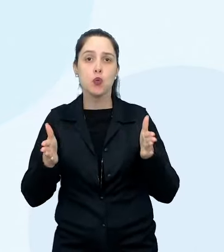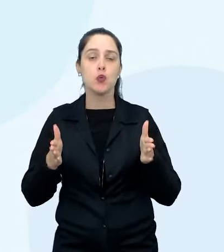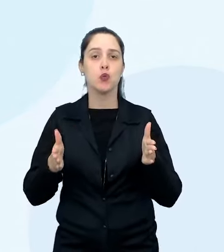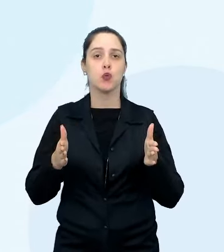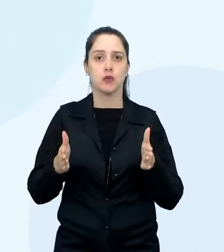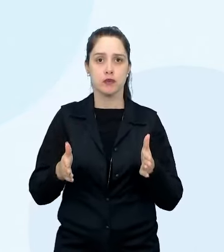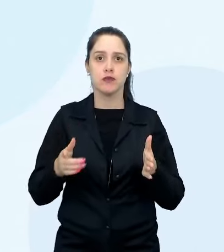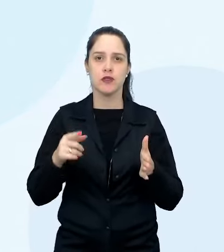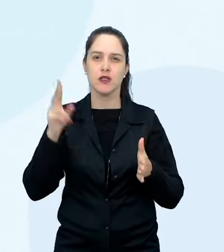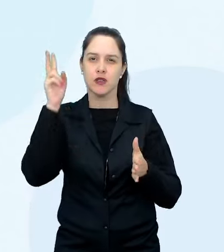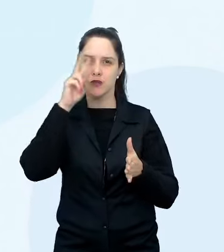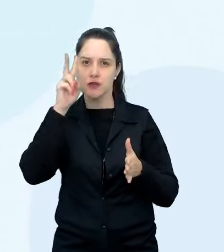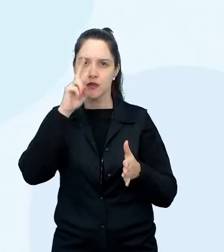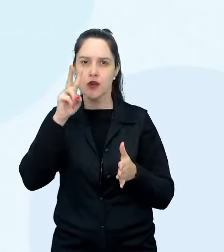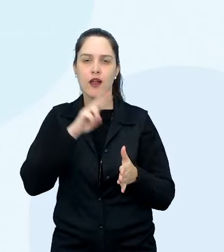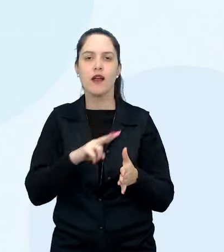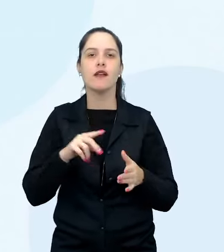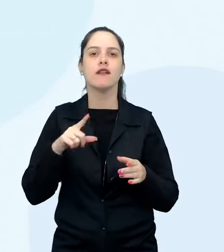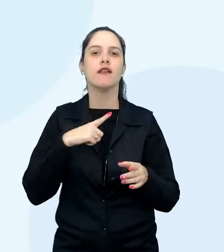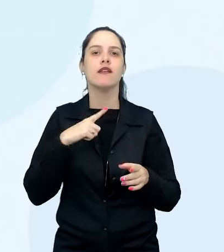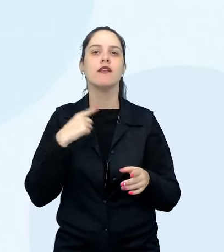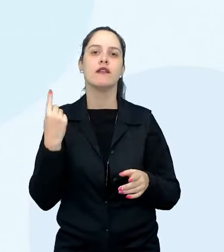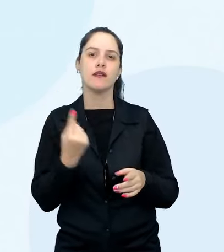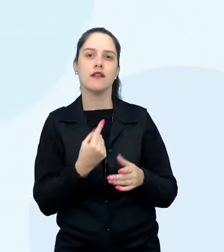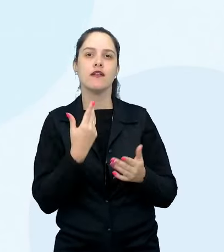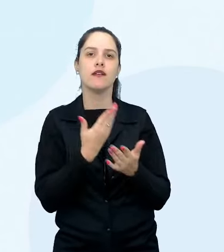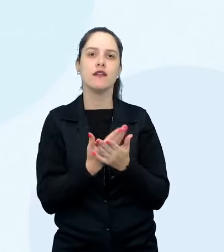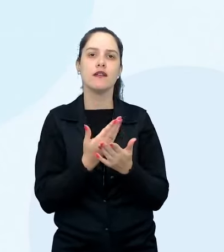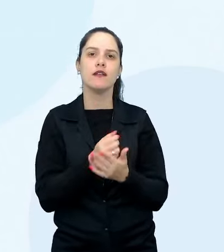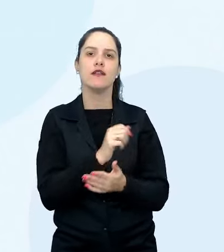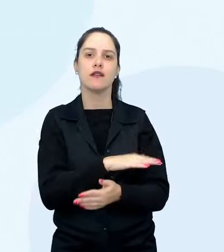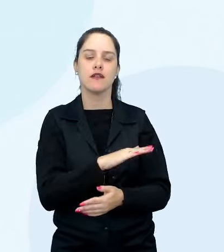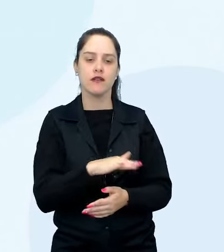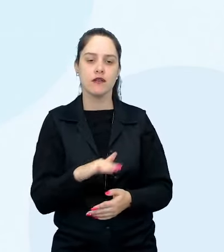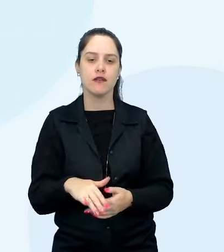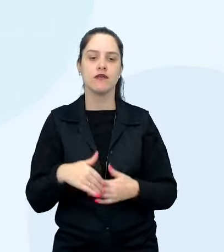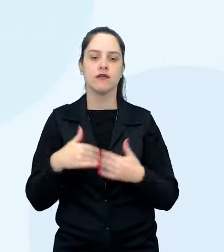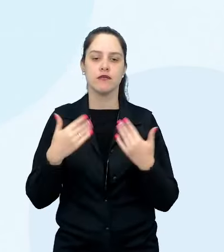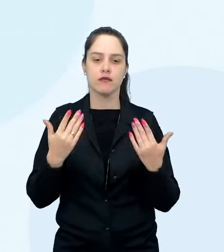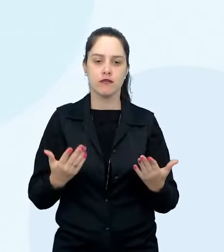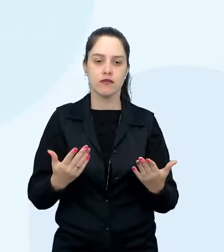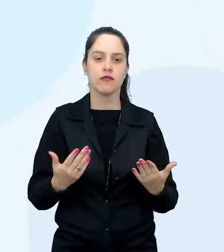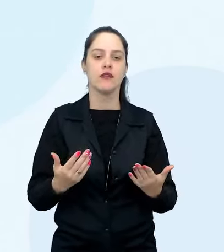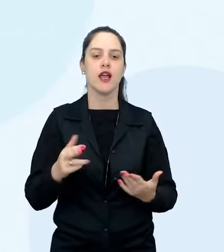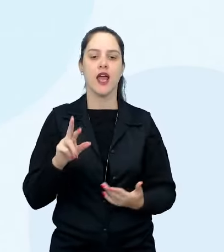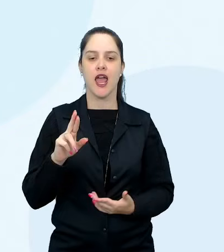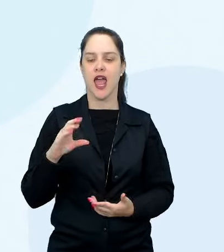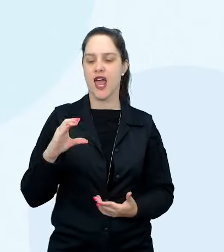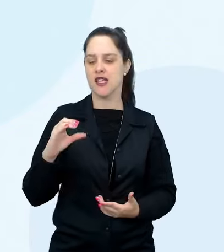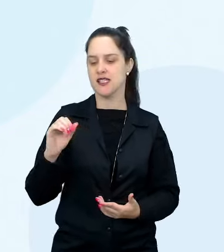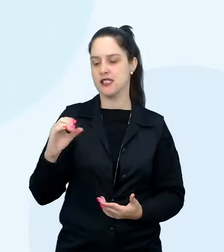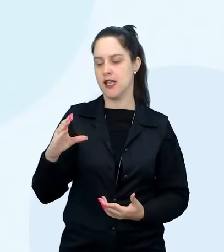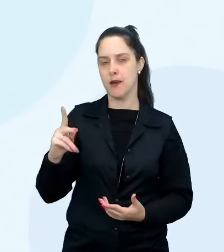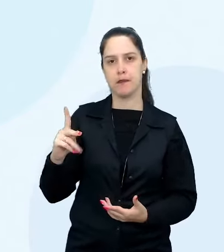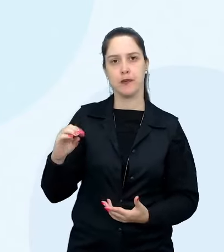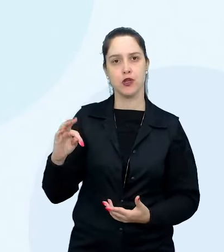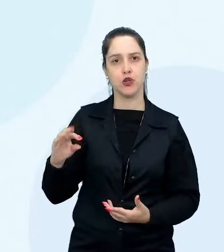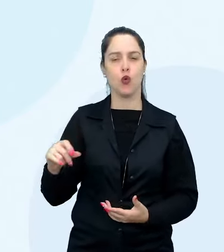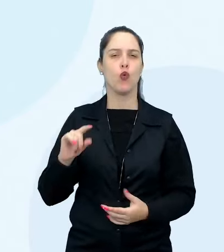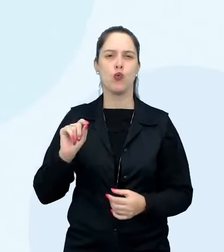período aí da história da educação, a gente tem o estudante como receptor. Então, ele senta na sua cadeira e ouve o que o professor